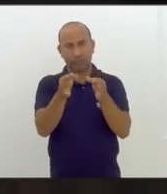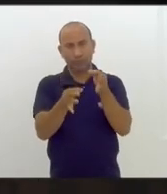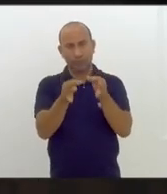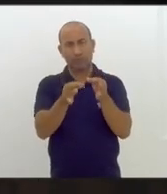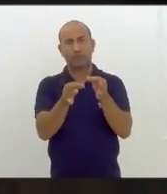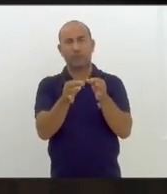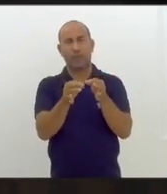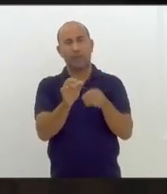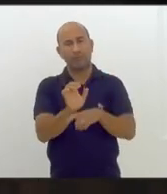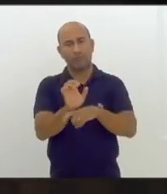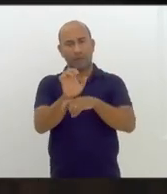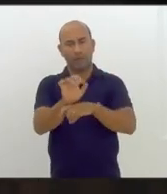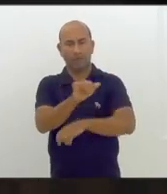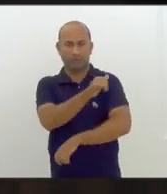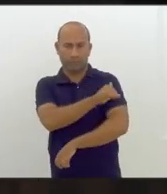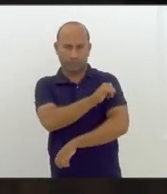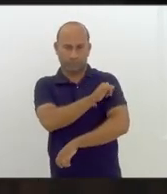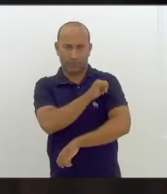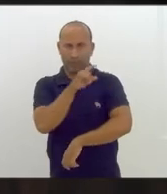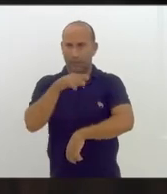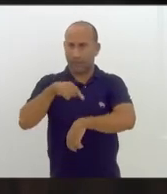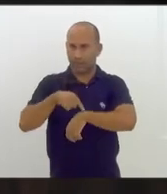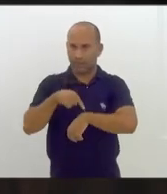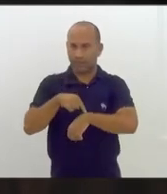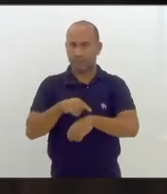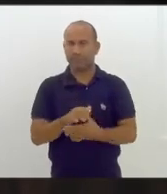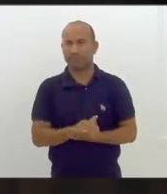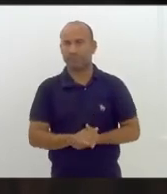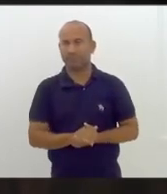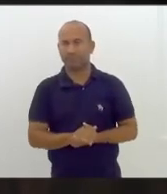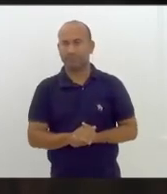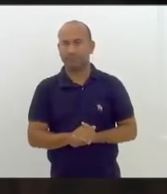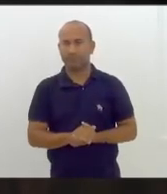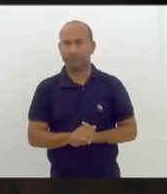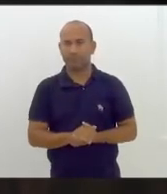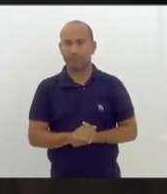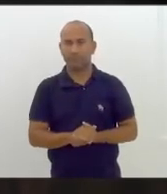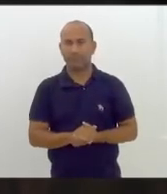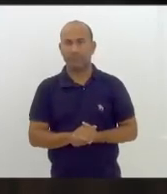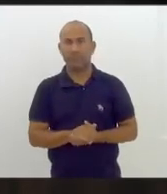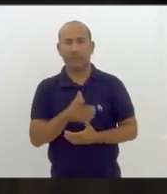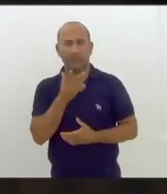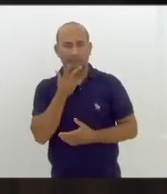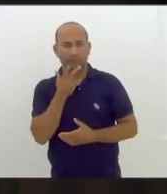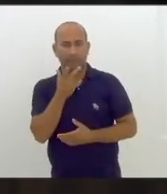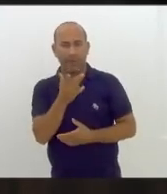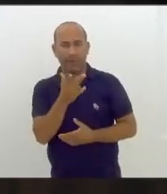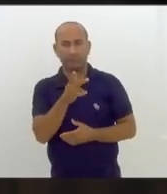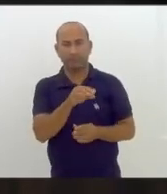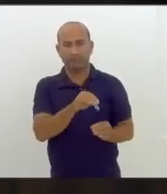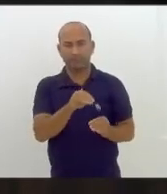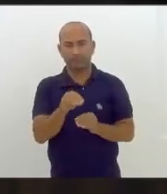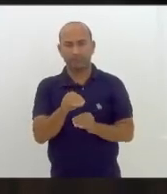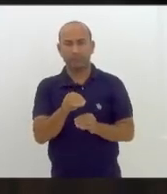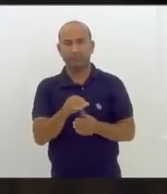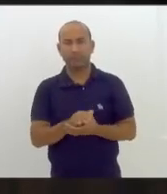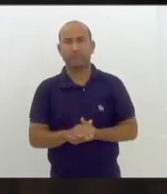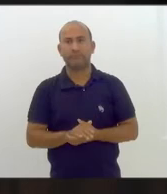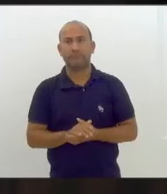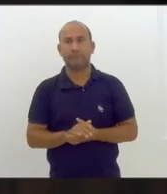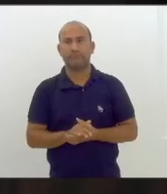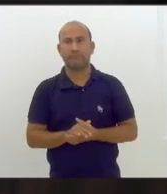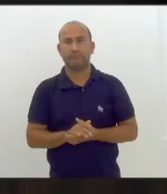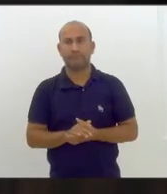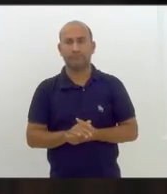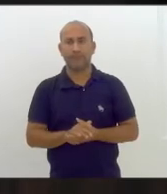de Janeiro. Nesse momento, passamos a palavra à doutora Renata